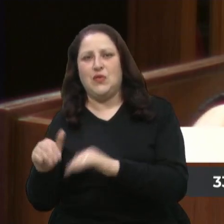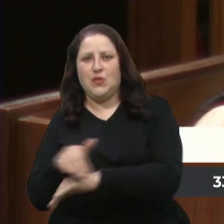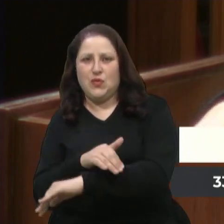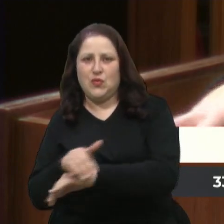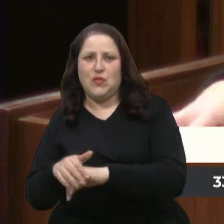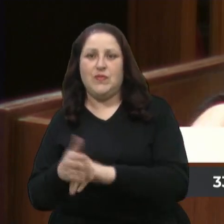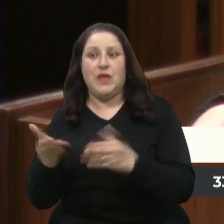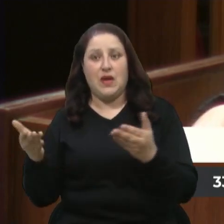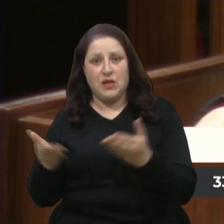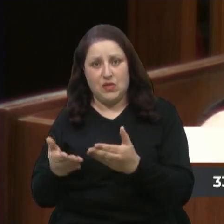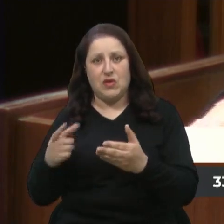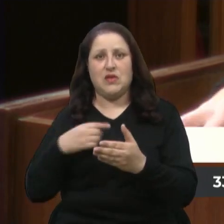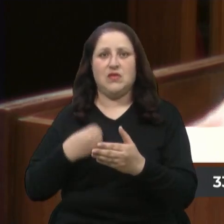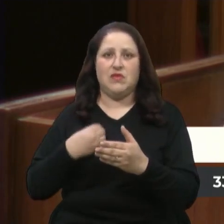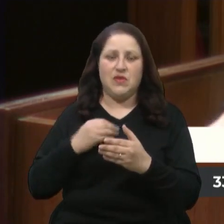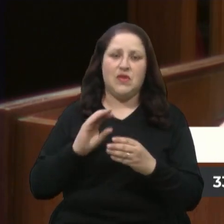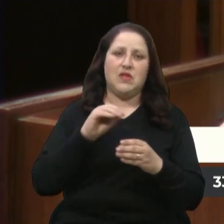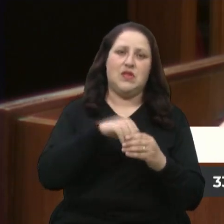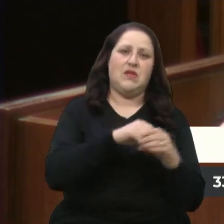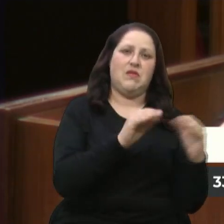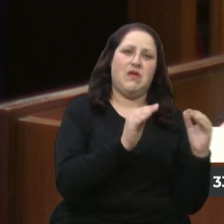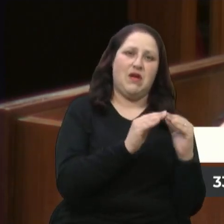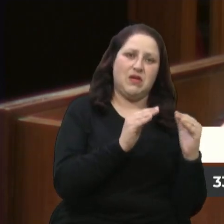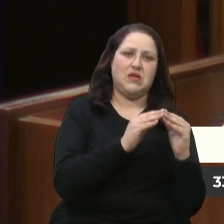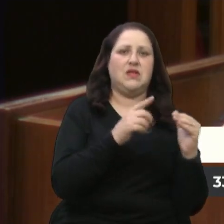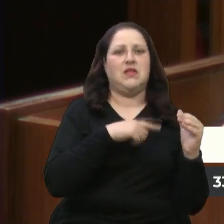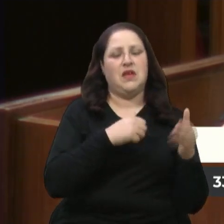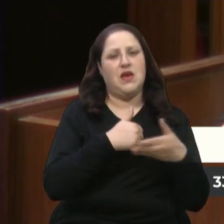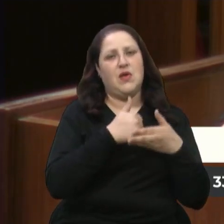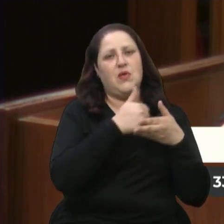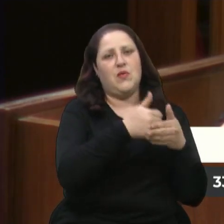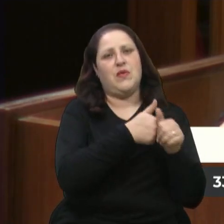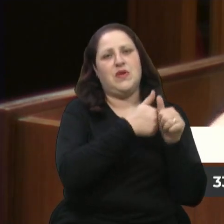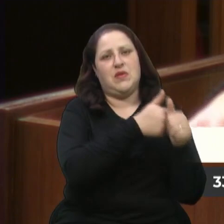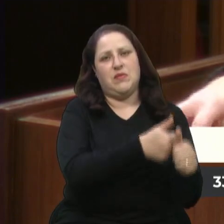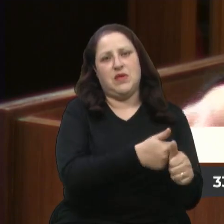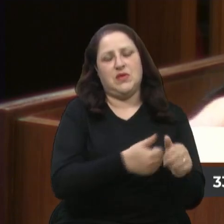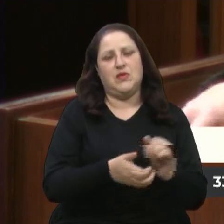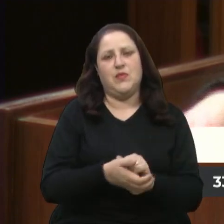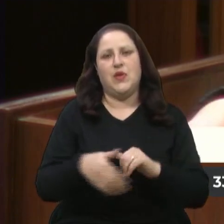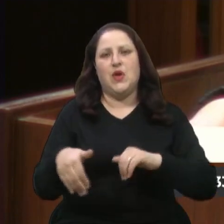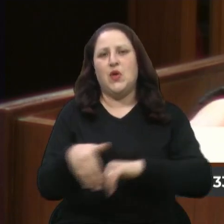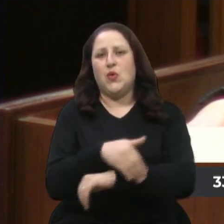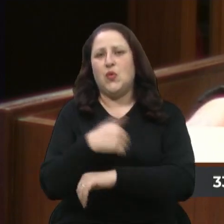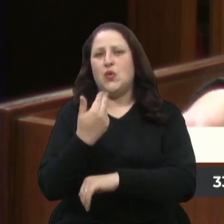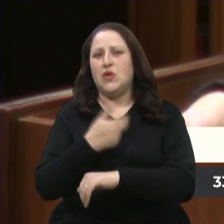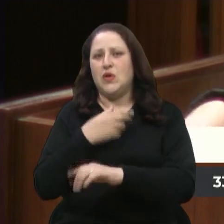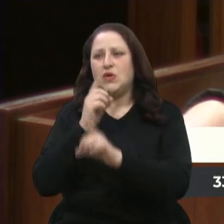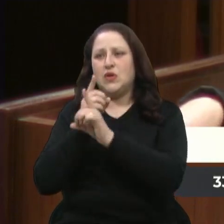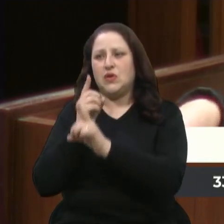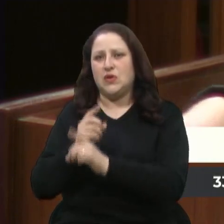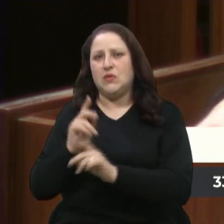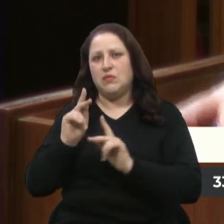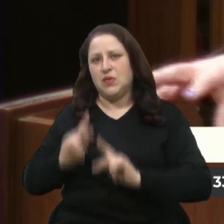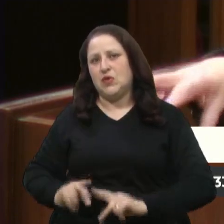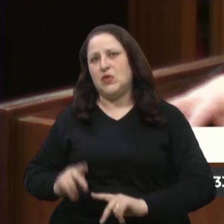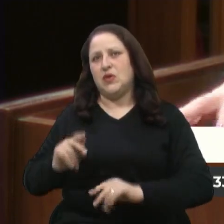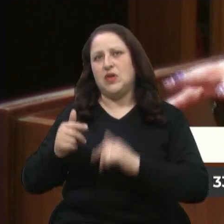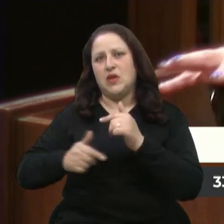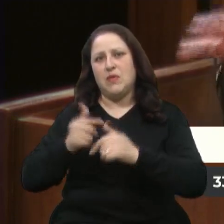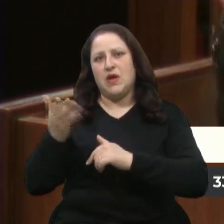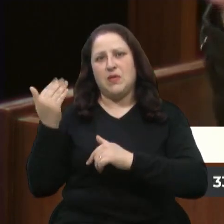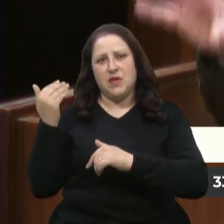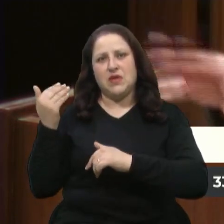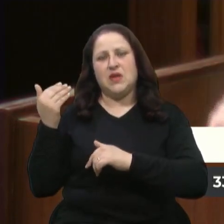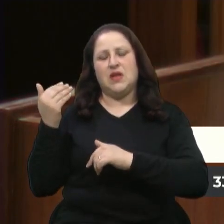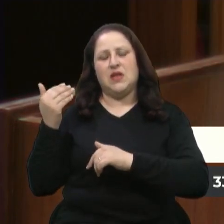todo o acompanhamento, enfim. Então, as histórias que a gente encontra na rua é de aeromoças que viajaram, né?